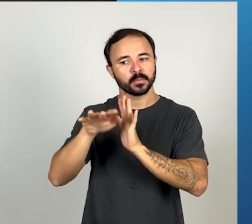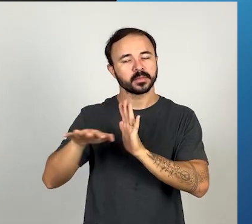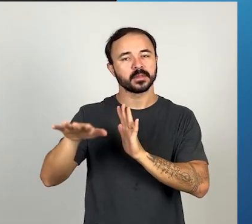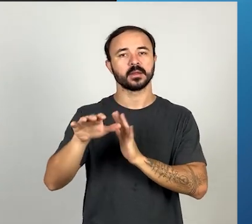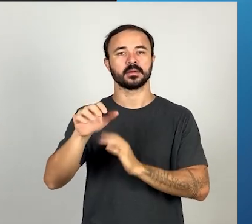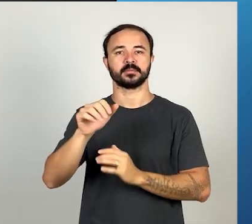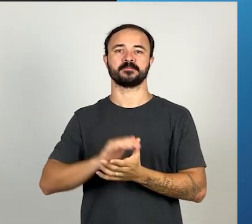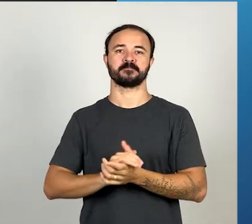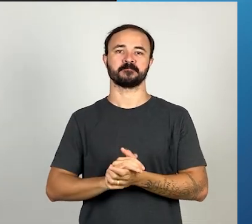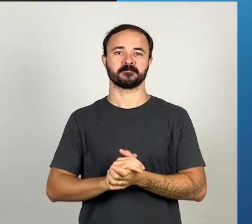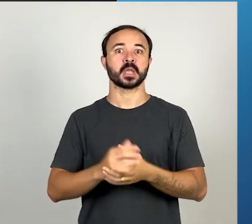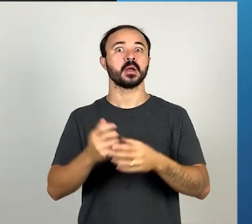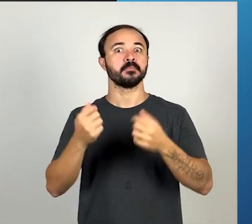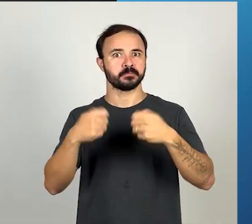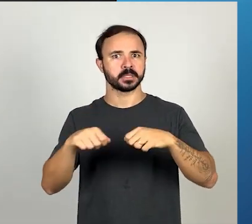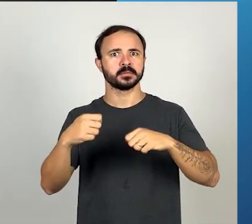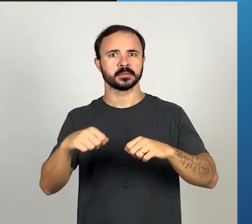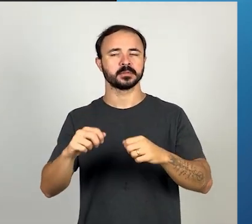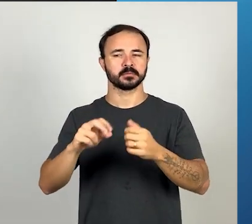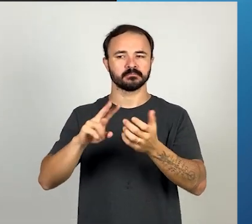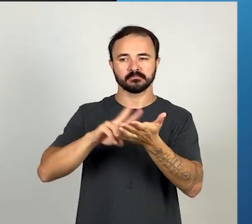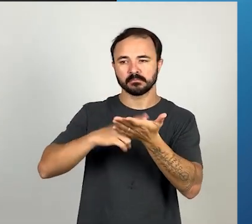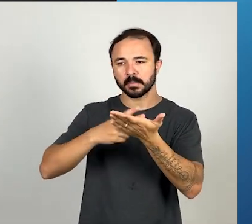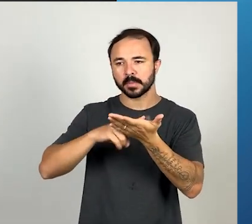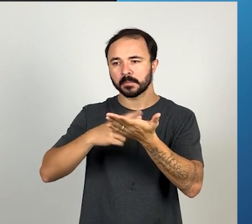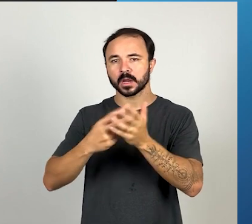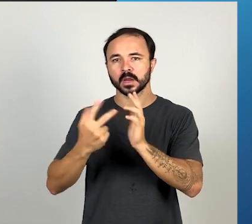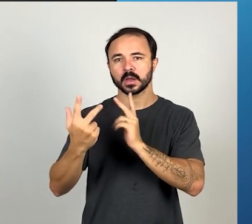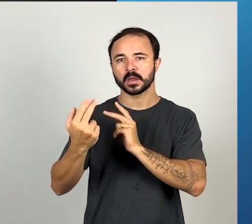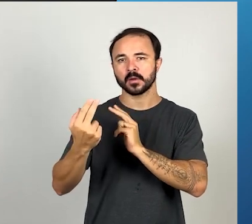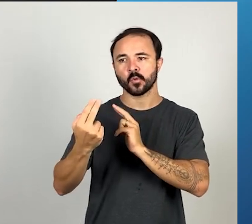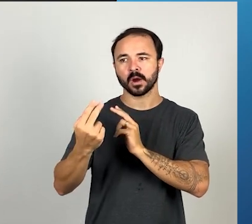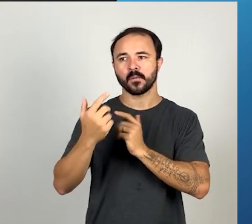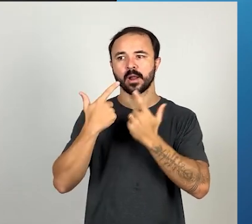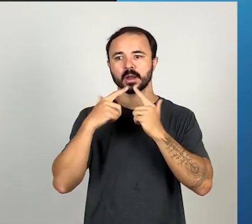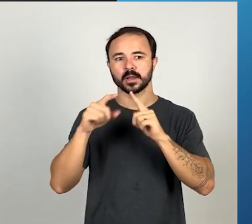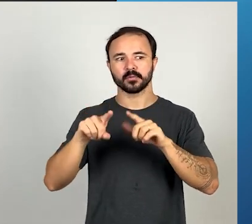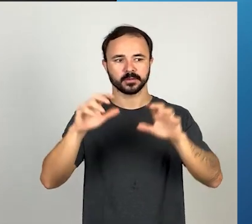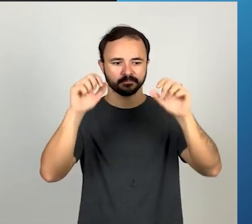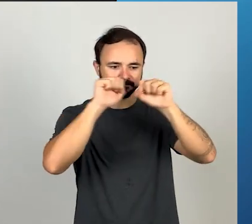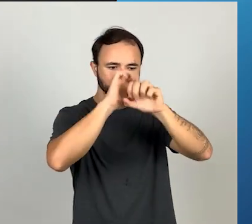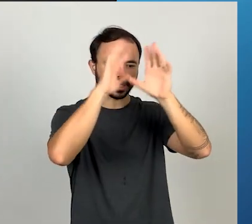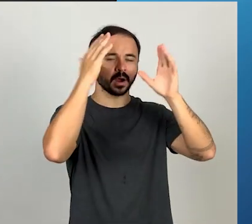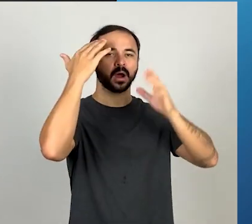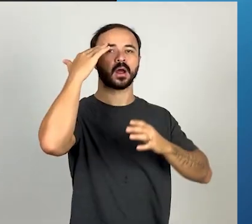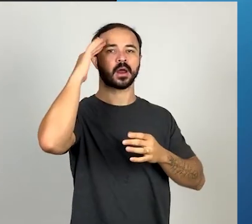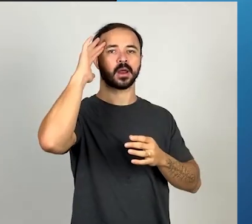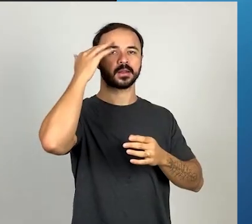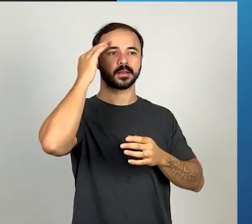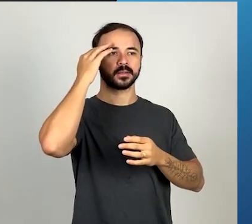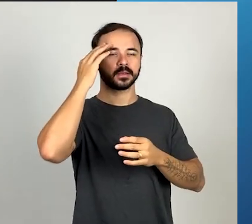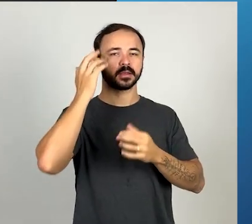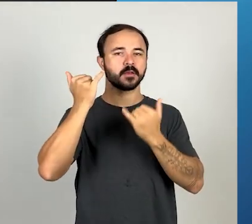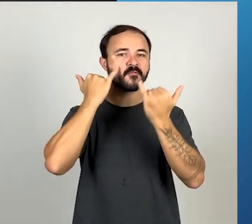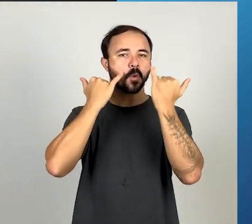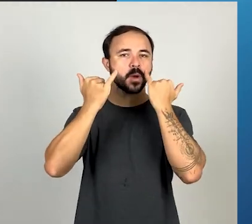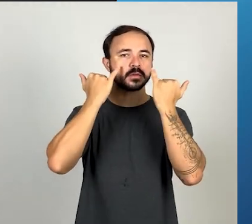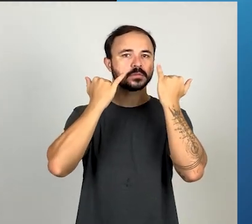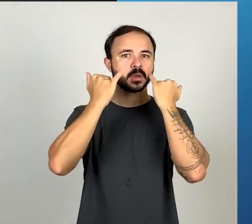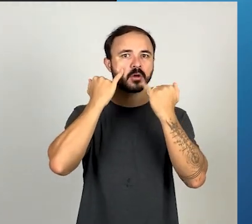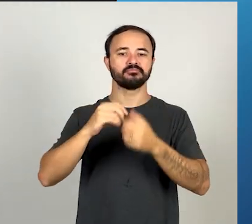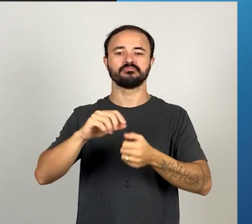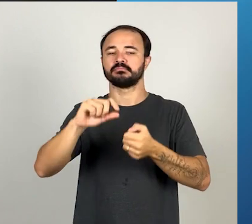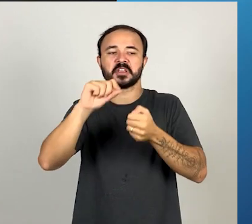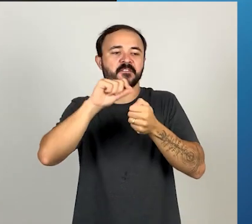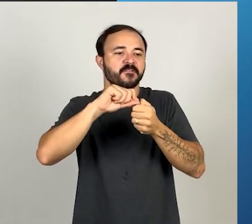vamos declarar as variáveis, onde vamos declarar as portas que estão ligadas, os pinos, onde estão sendo